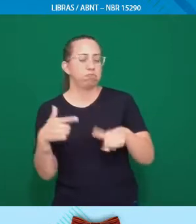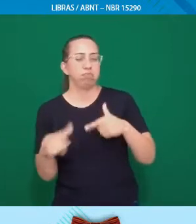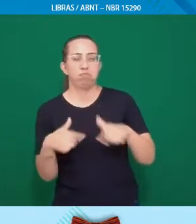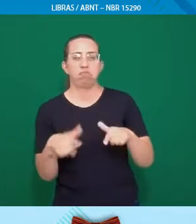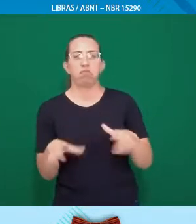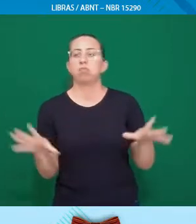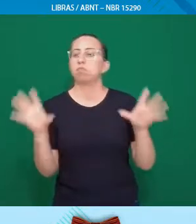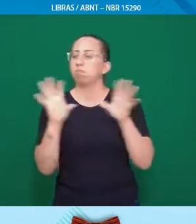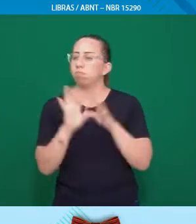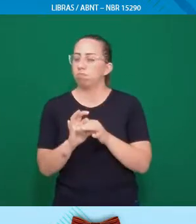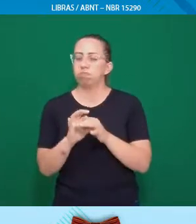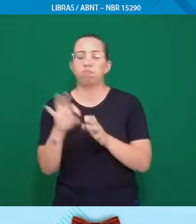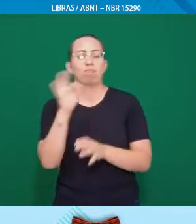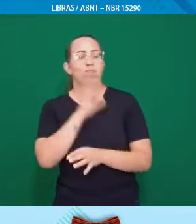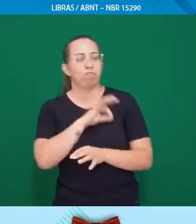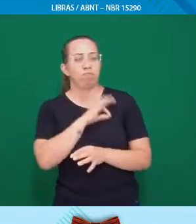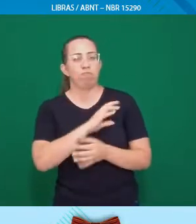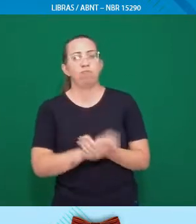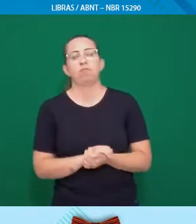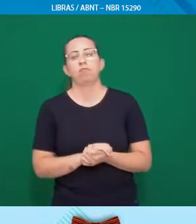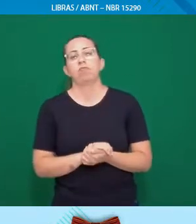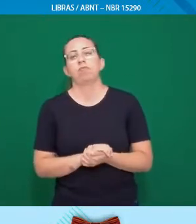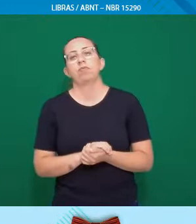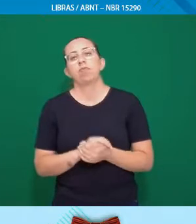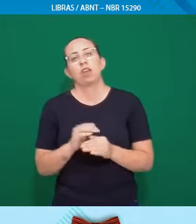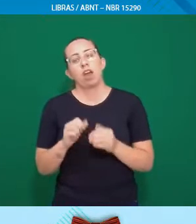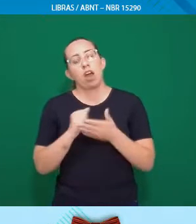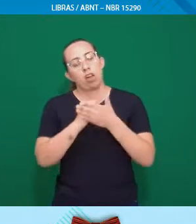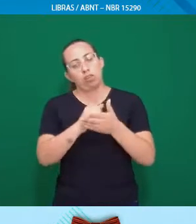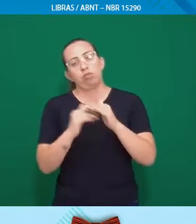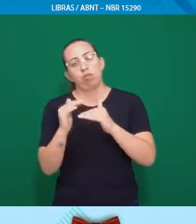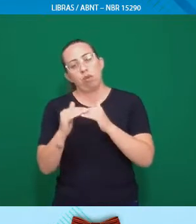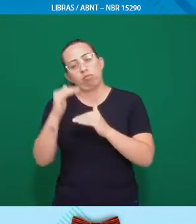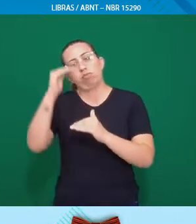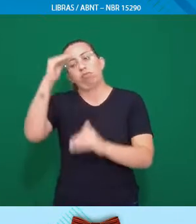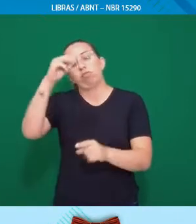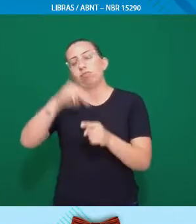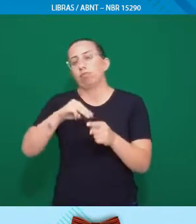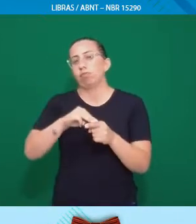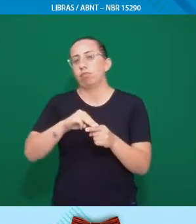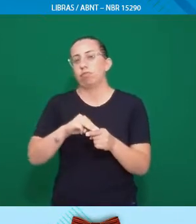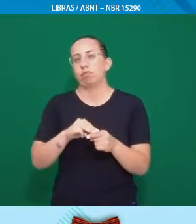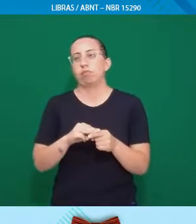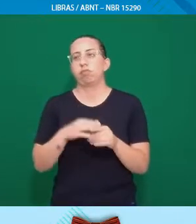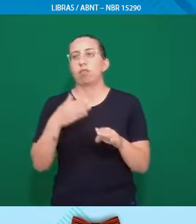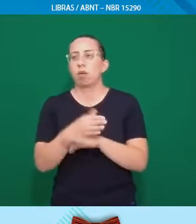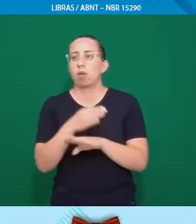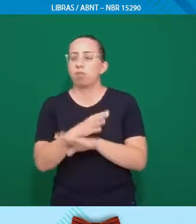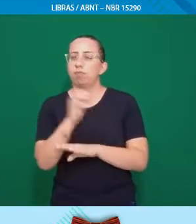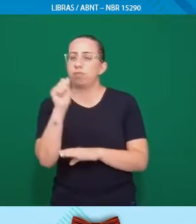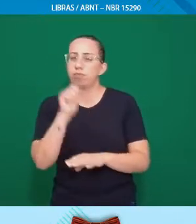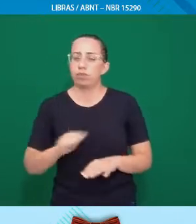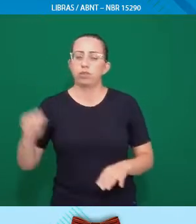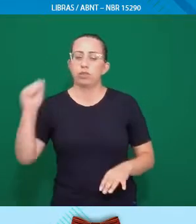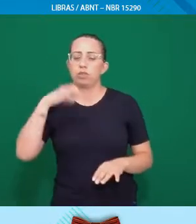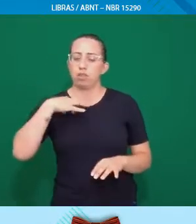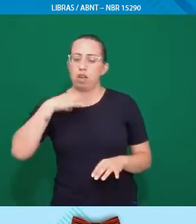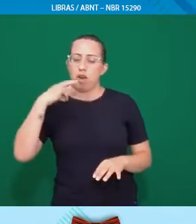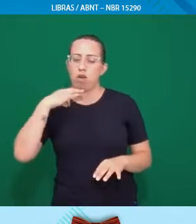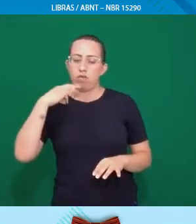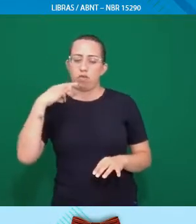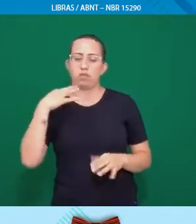renda já eram União traz a crescer os municípios em que vocês estão participam de ações sociais também